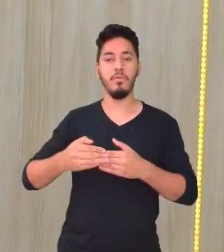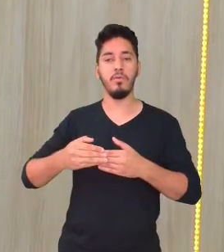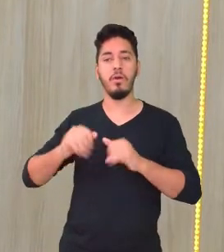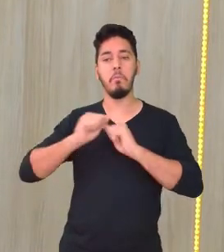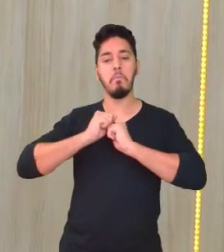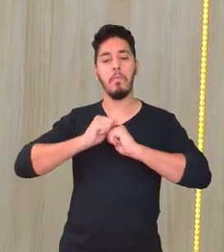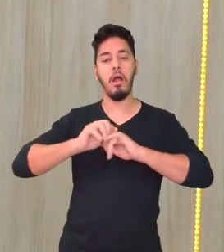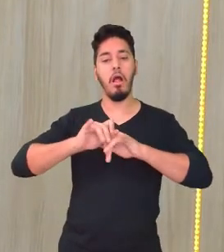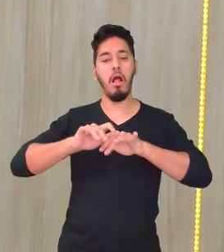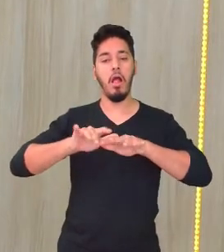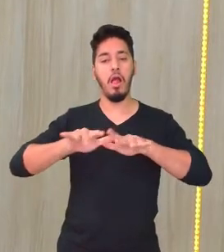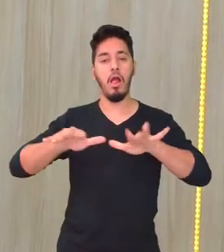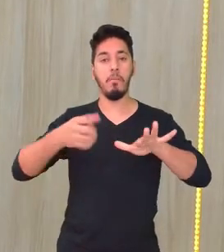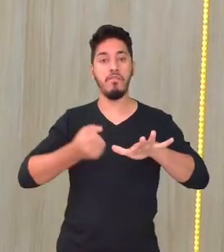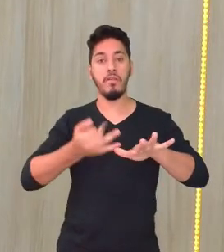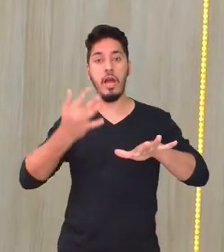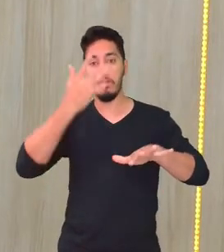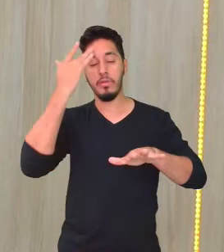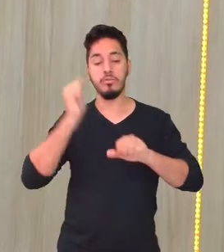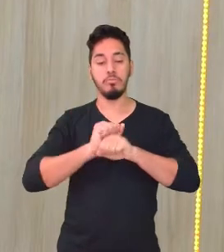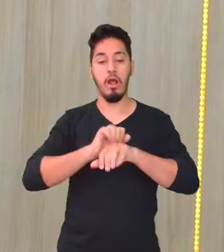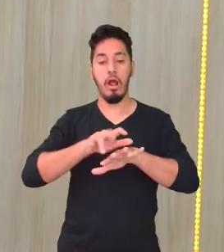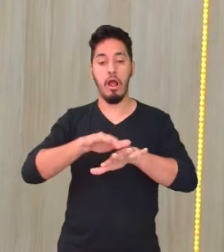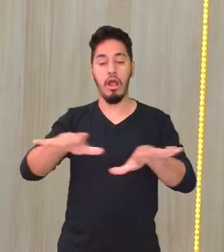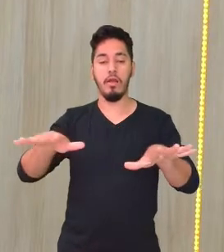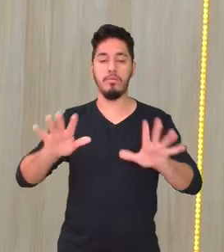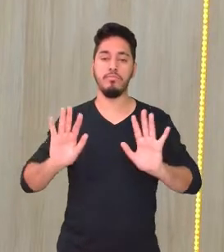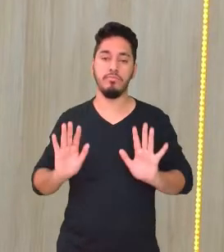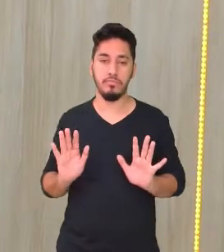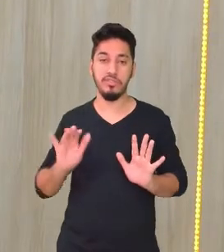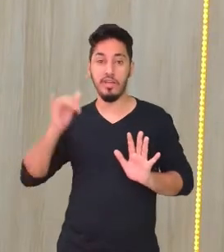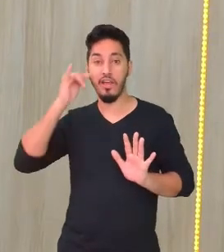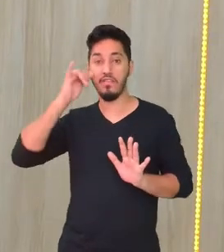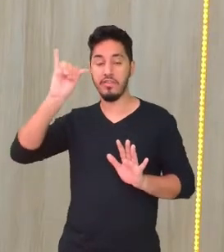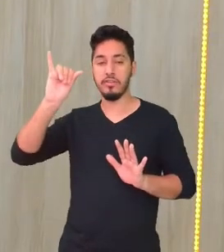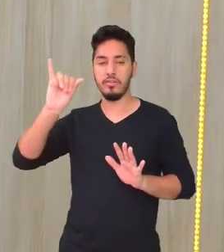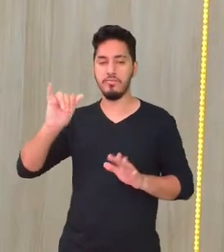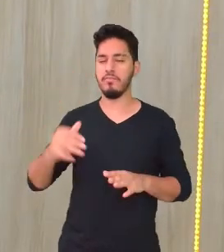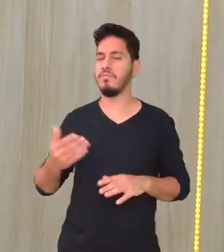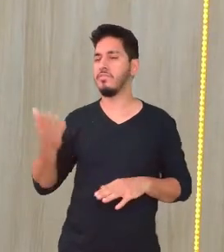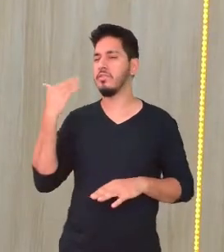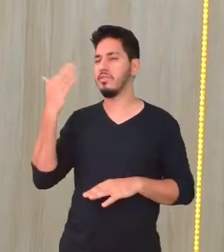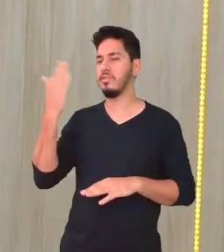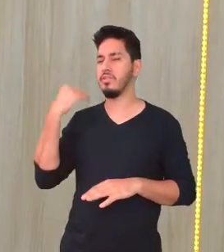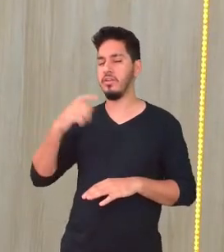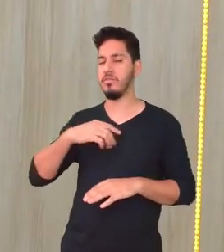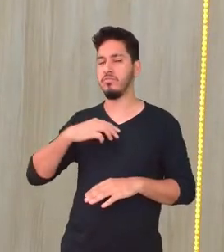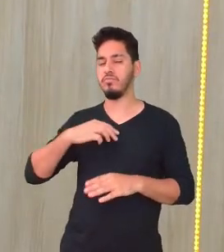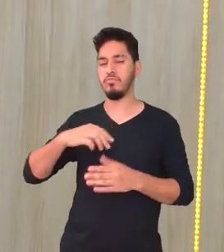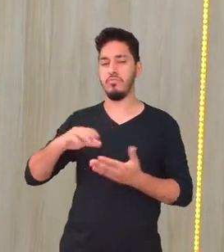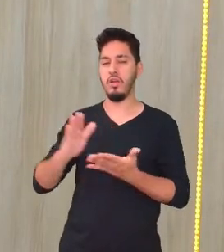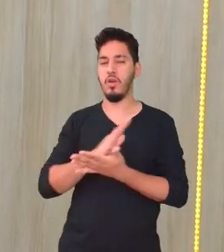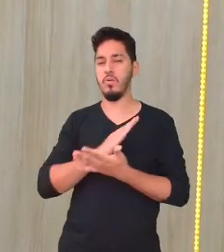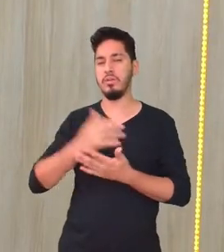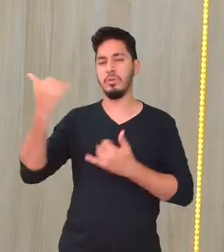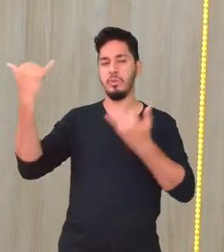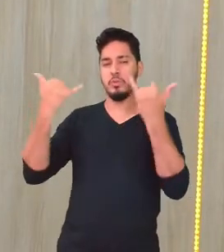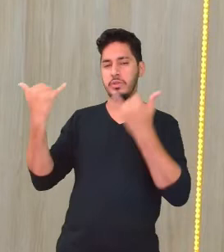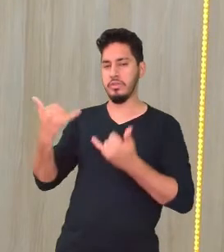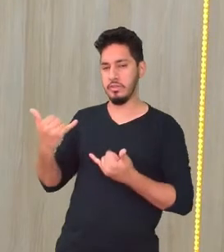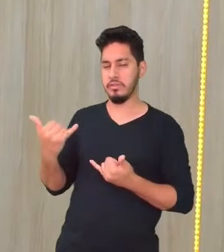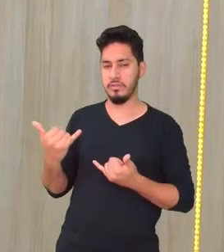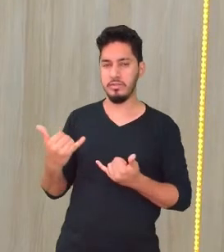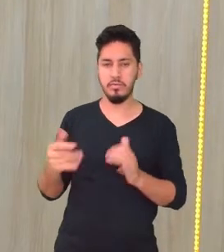repassar aquilo, né, como se fosse verdade. Recentemente, né, eu recebi algumas notícias, né,